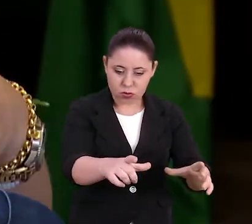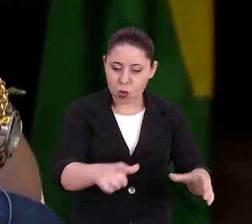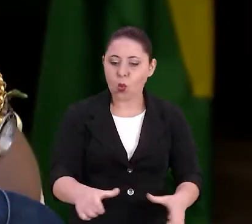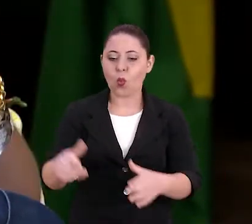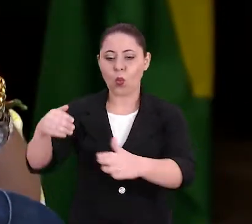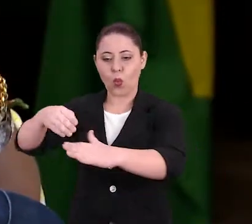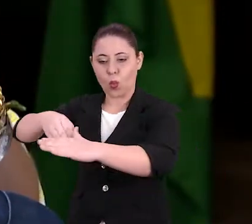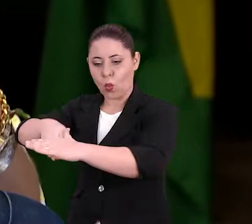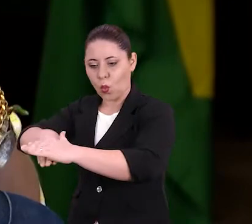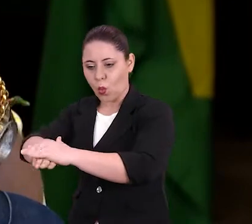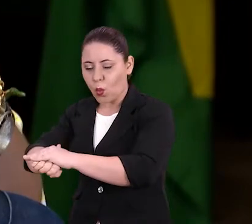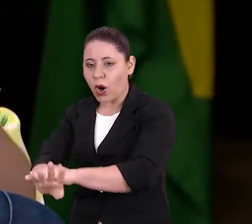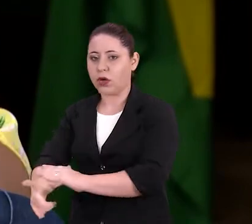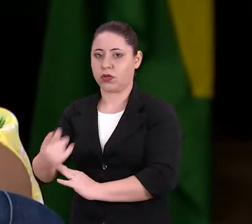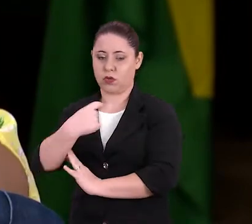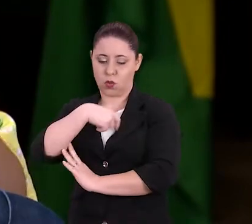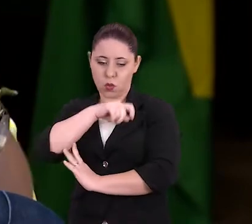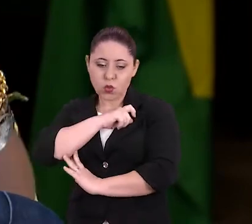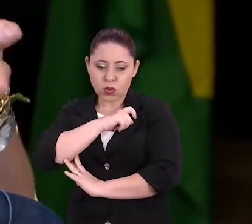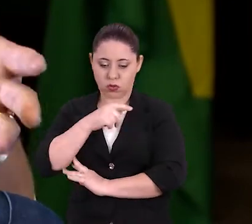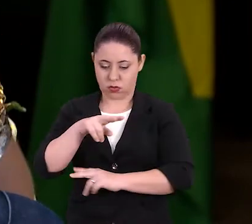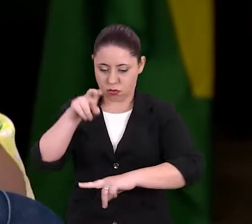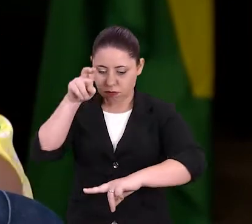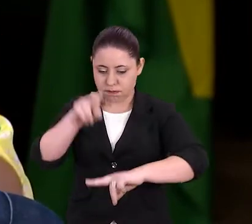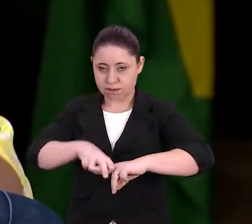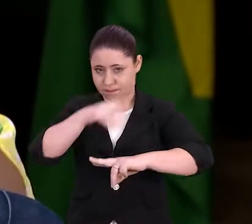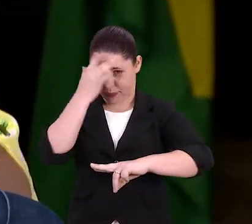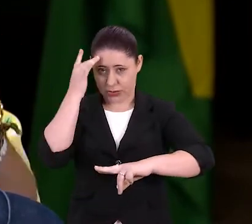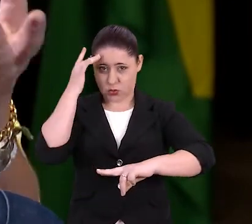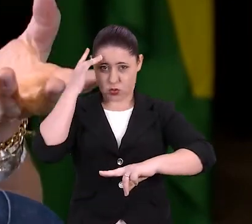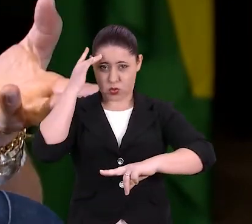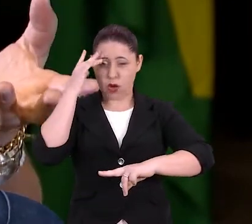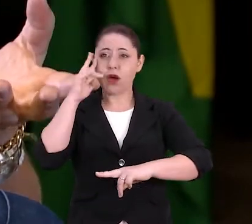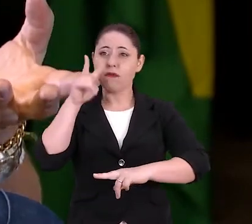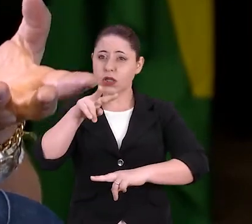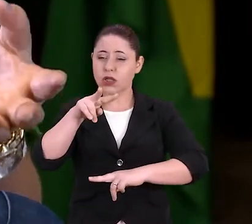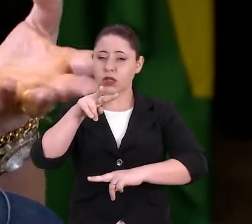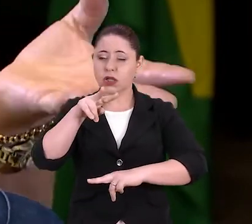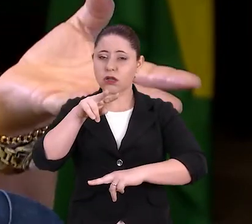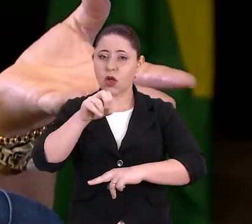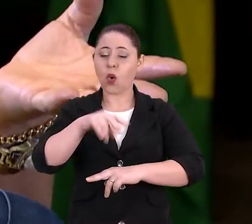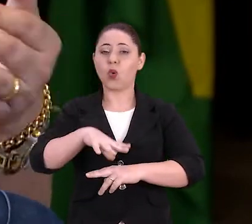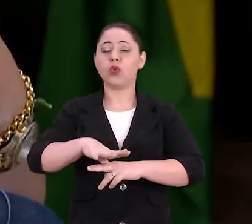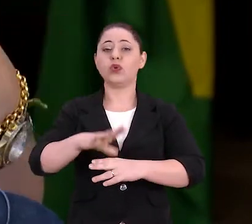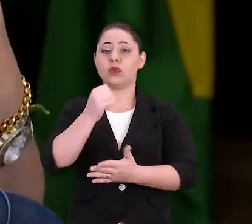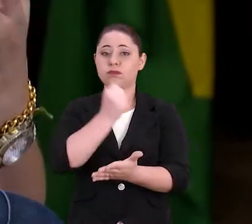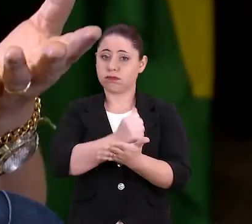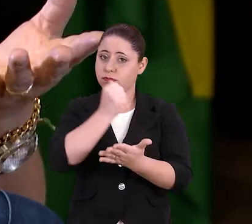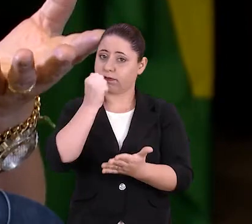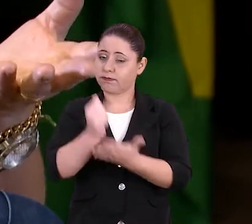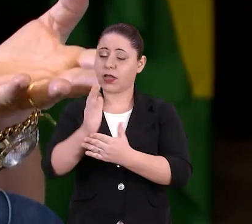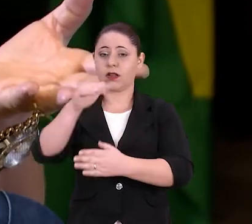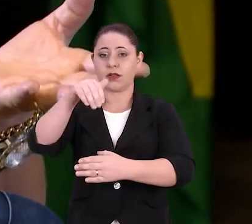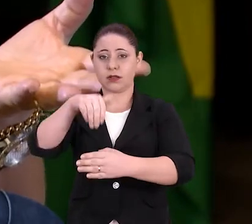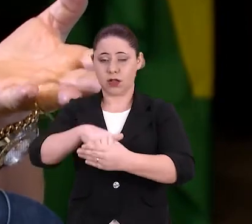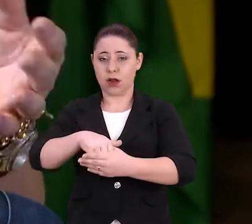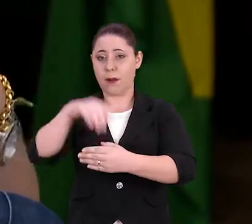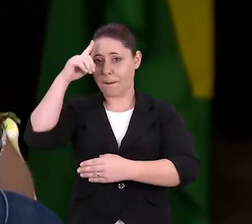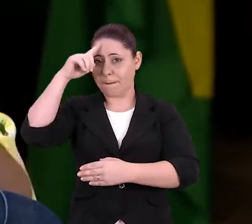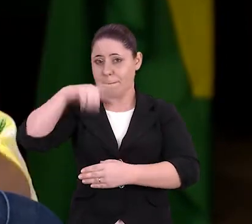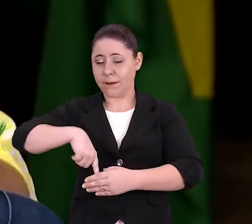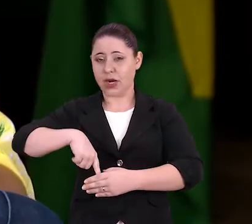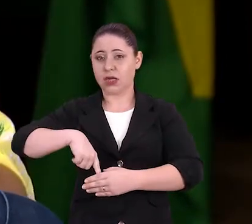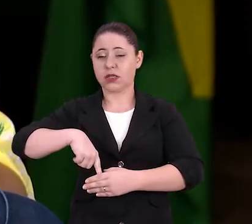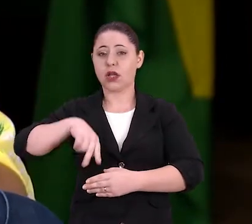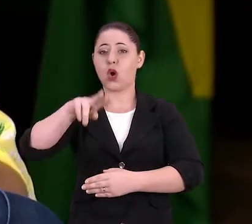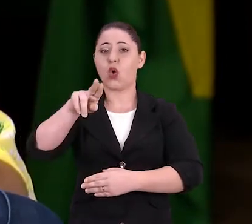juiz eleitoral, dos fiscais e dos mesários, a urna é recolhida e o cartório eleitoral encaminha para aquele local